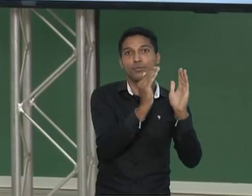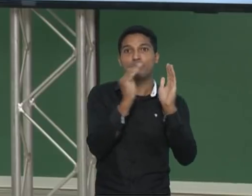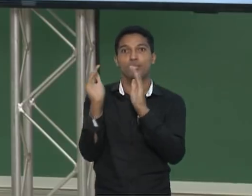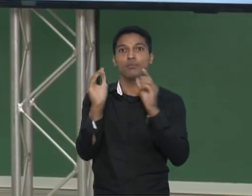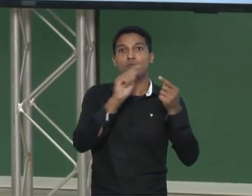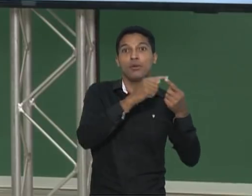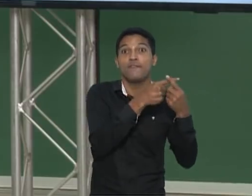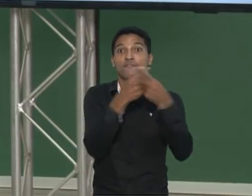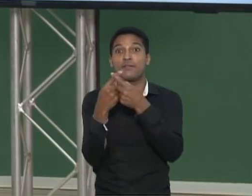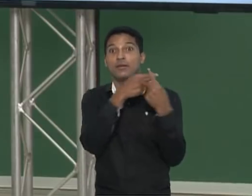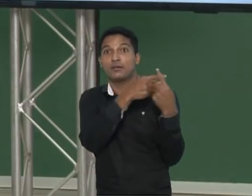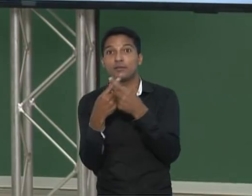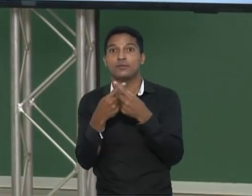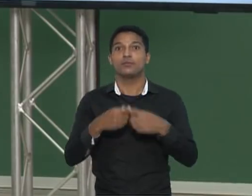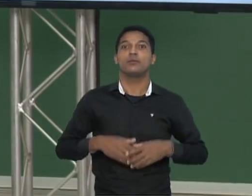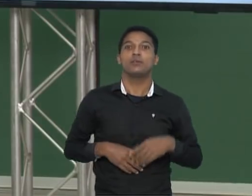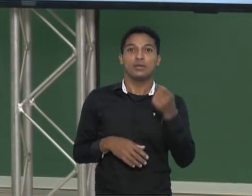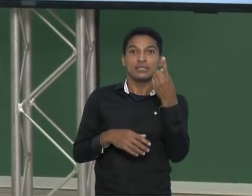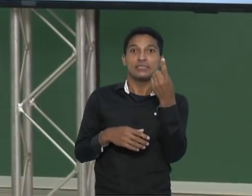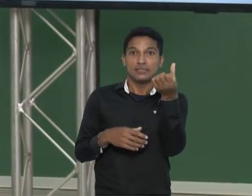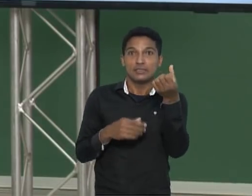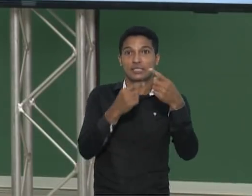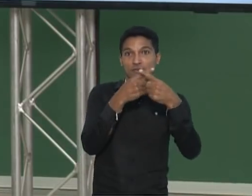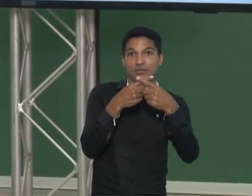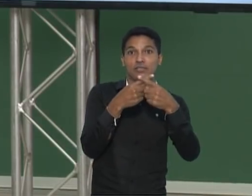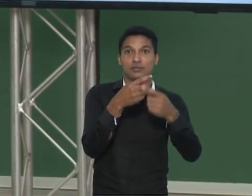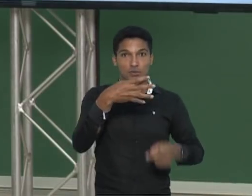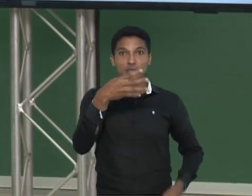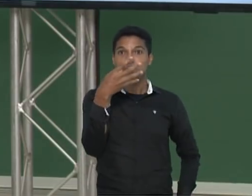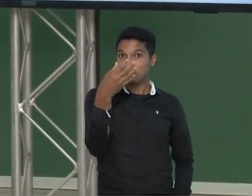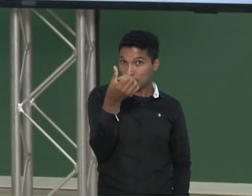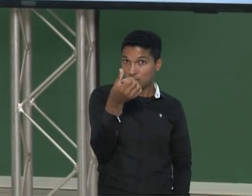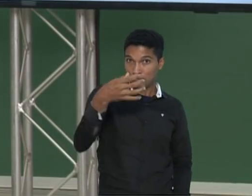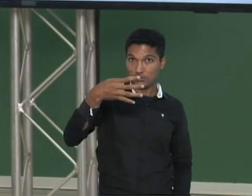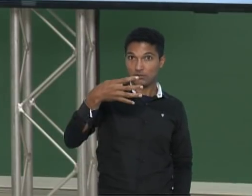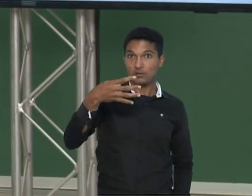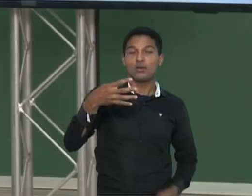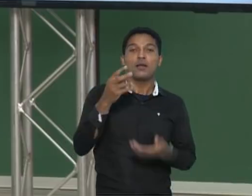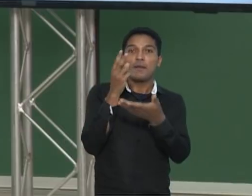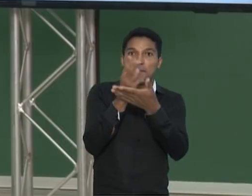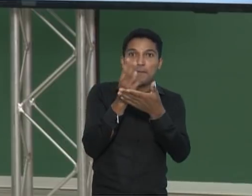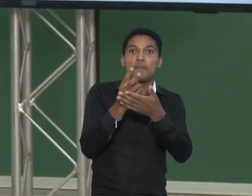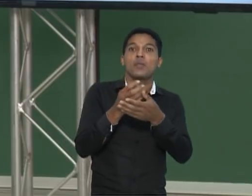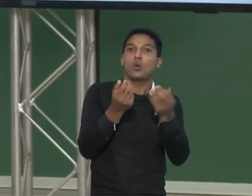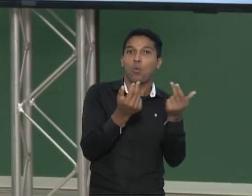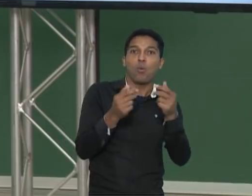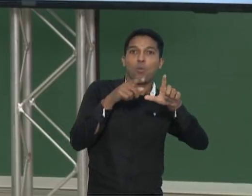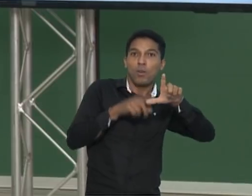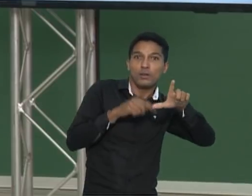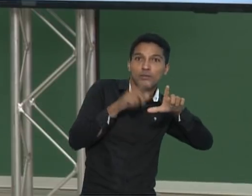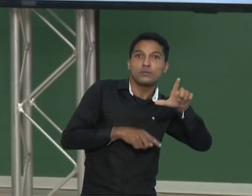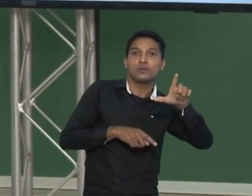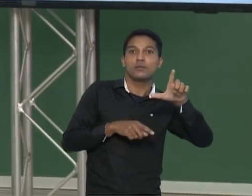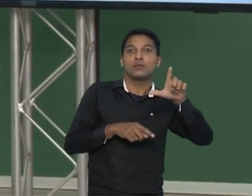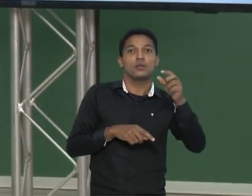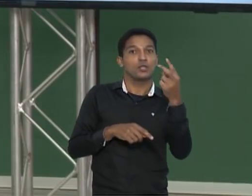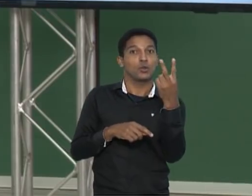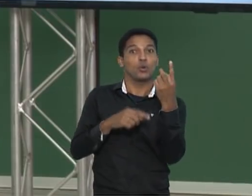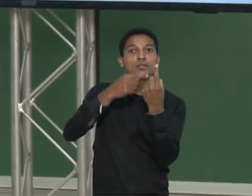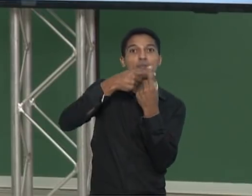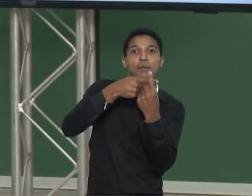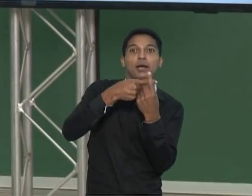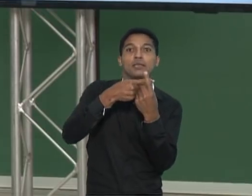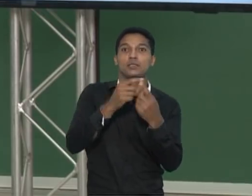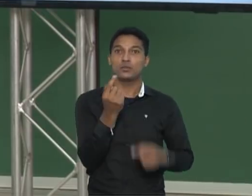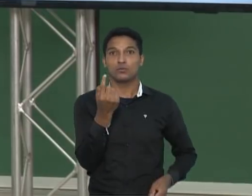parênteses. 16 vezes 4, 64. A mesma letra, olha aqui, ó. 2 com mais 1, por